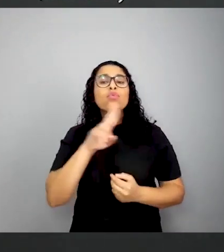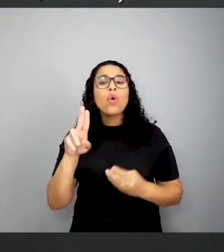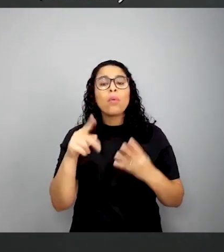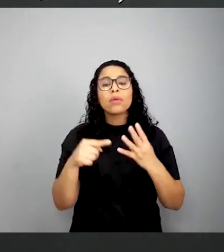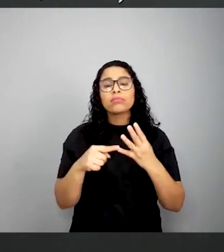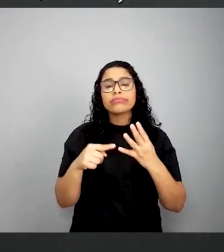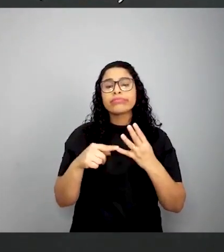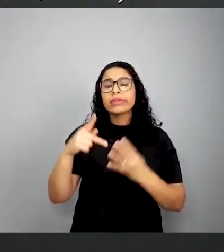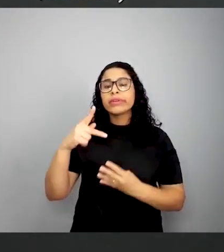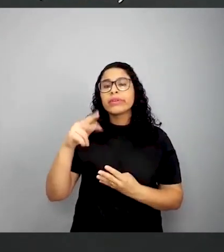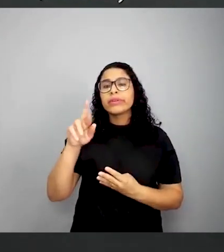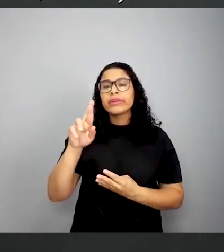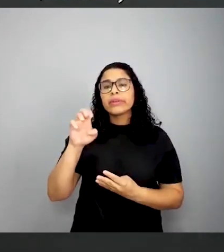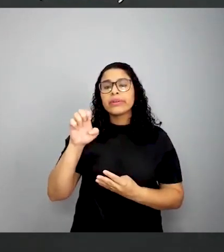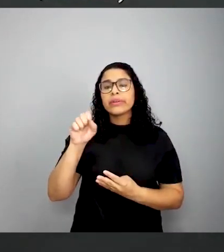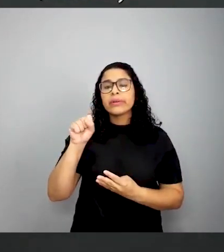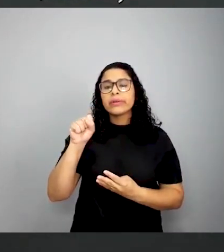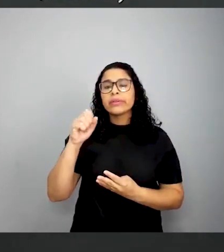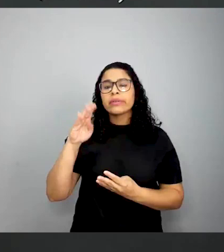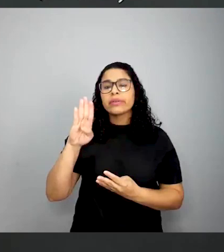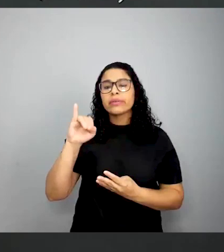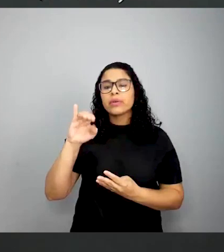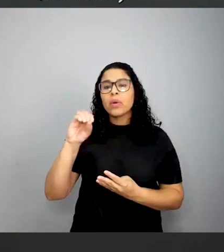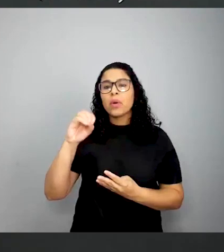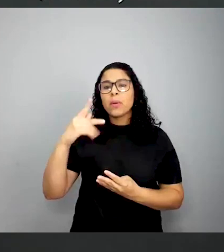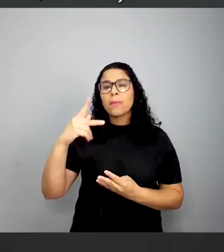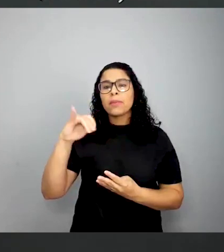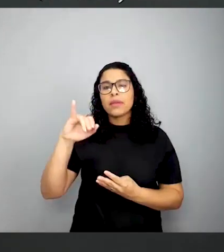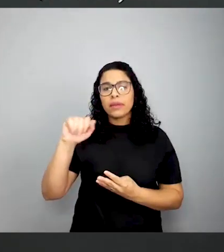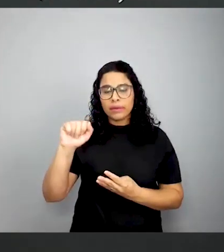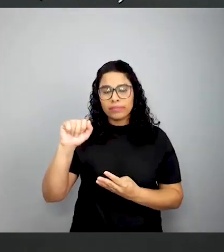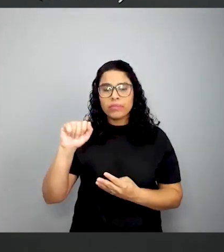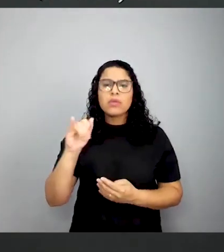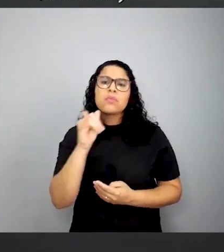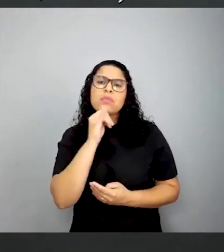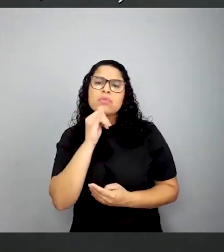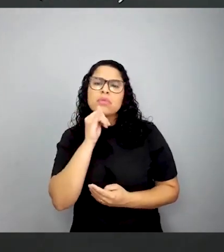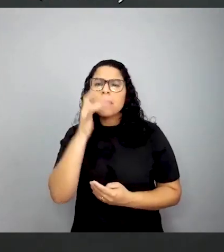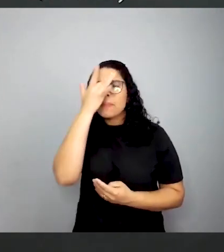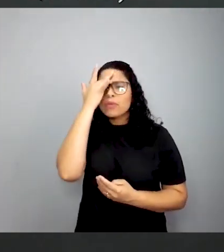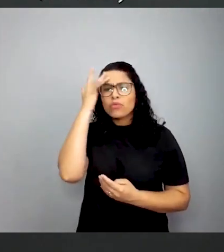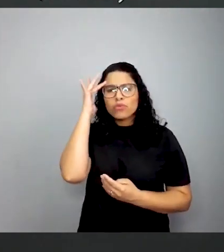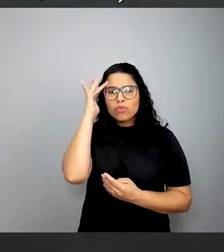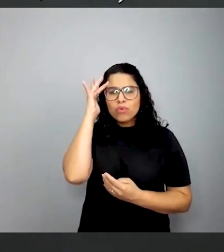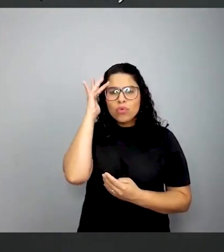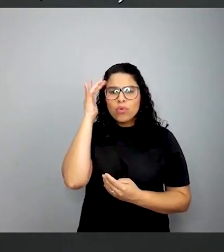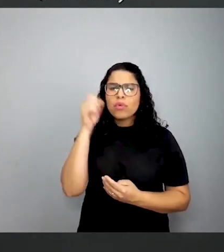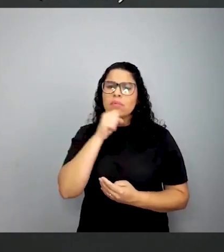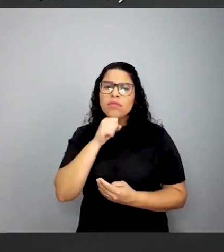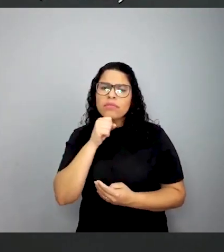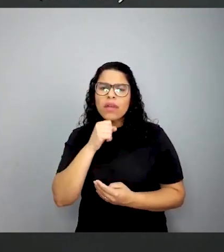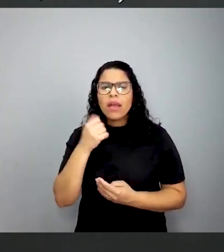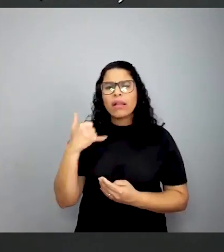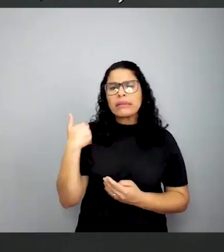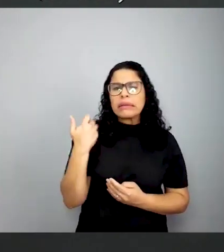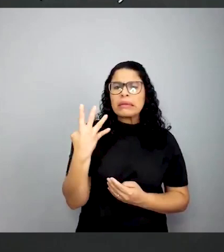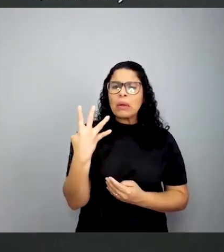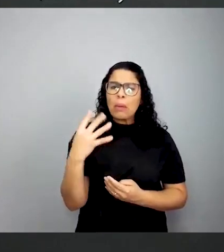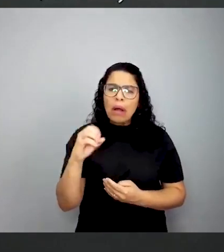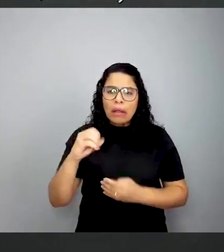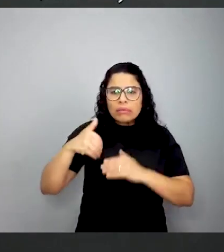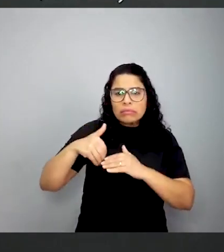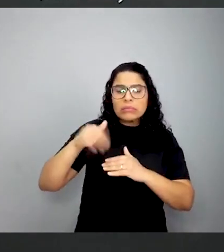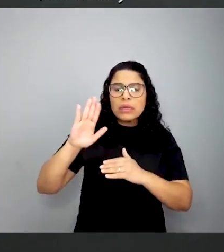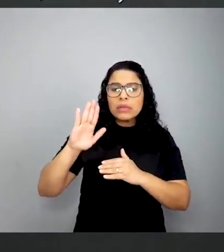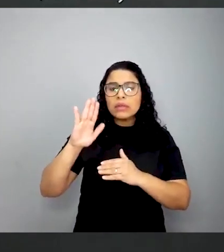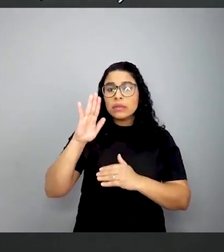40 anos, aquela coisa da pessoa, sabe assim, já viu? Tua mãe, tua avó está tentando ler e fica assim, forçando. O que